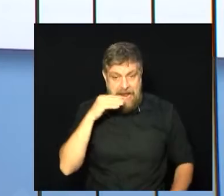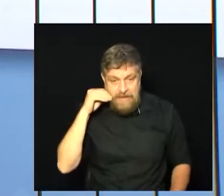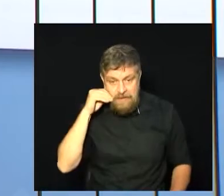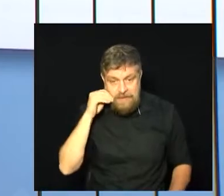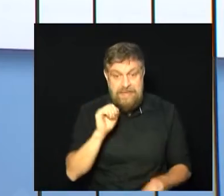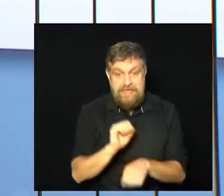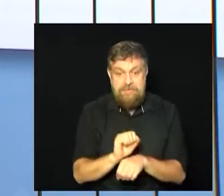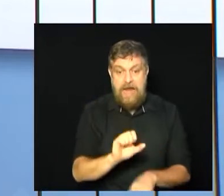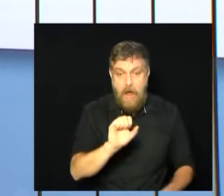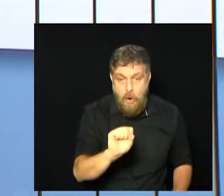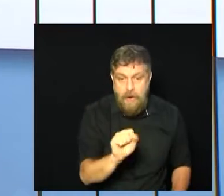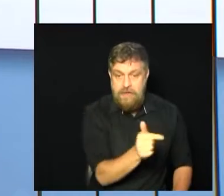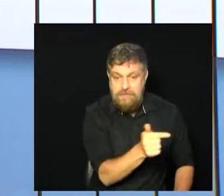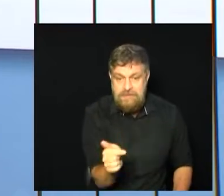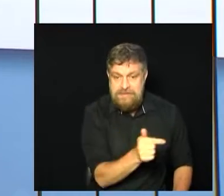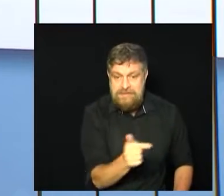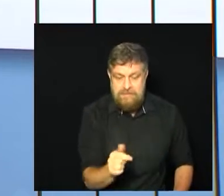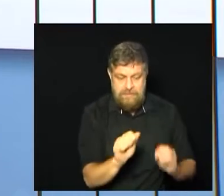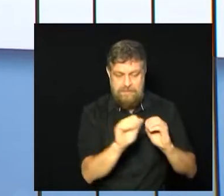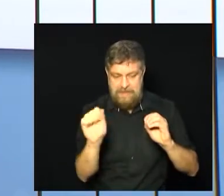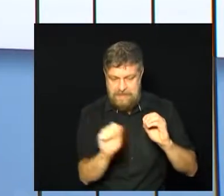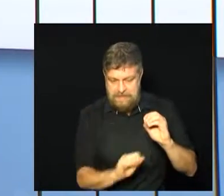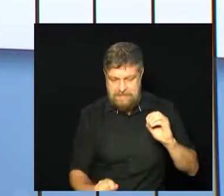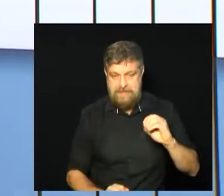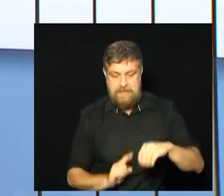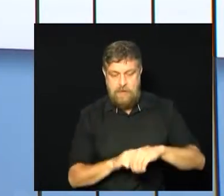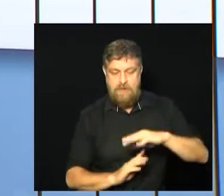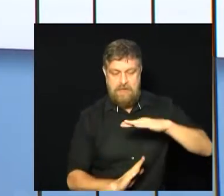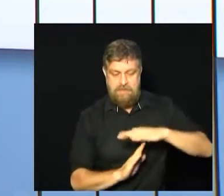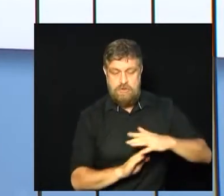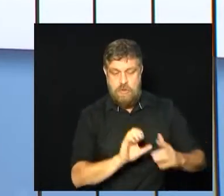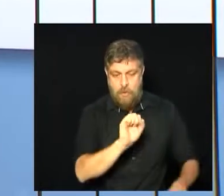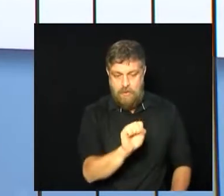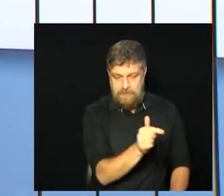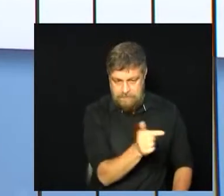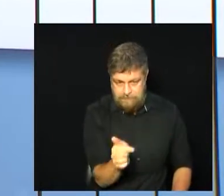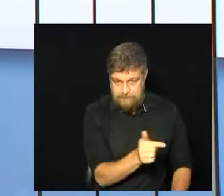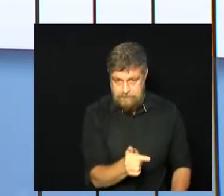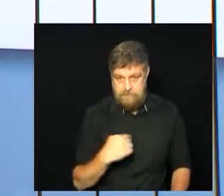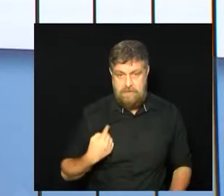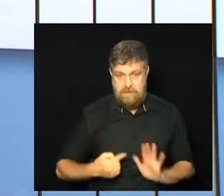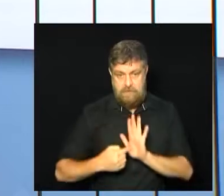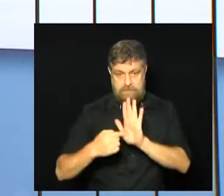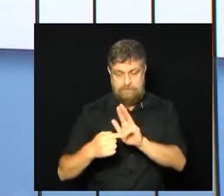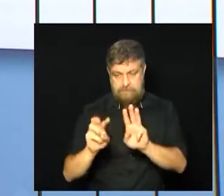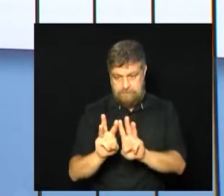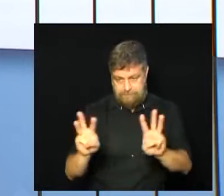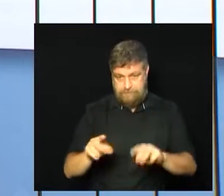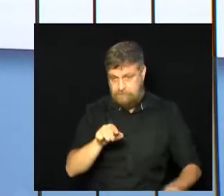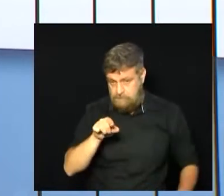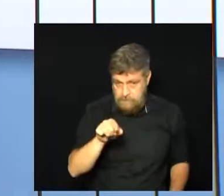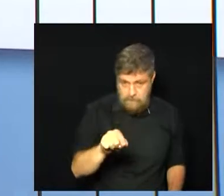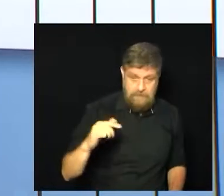semanas. AstraZeneca, no mínimo 8 semanas, isso no geral, porque além do que a gente mostrou aqui no site, você que